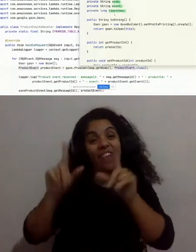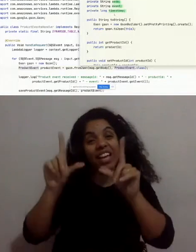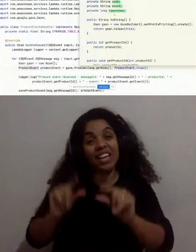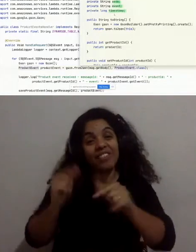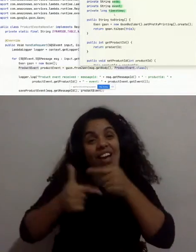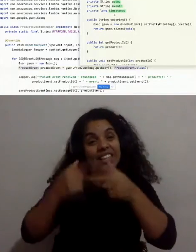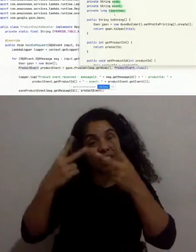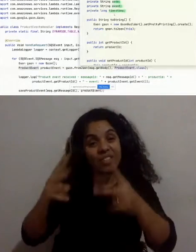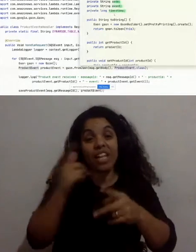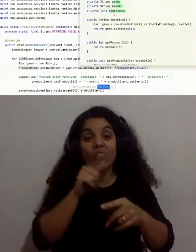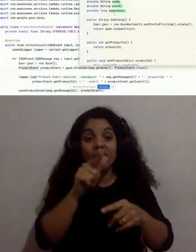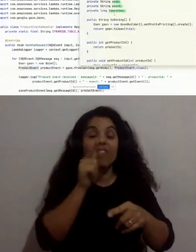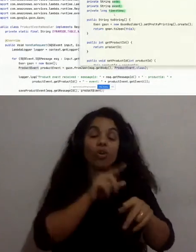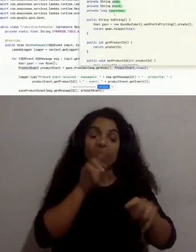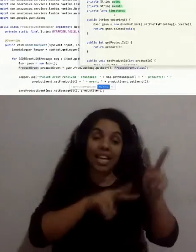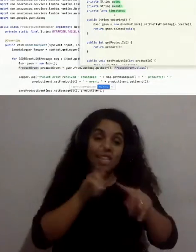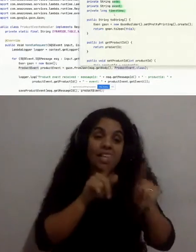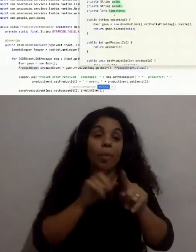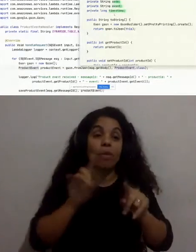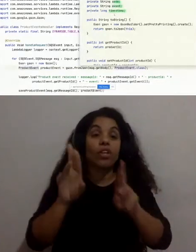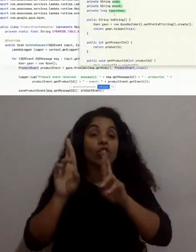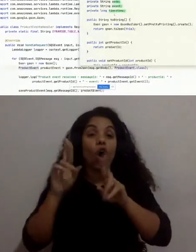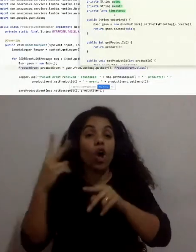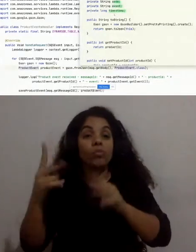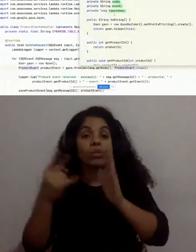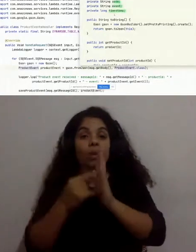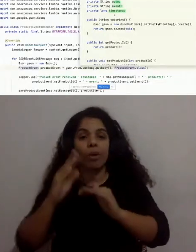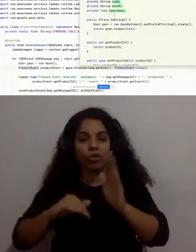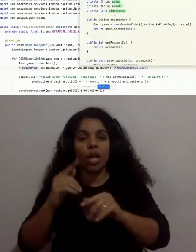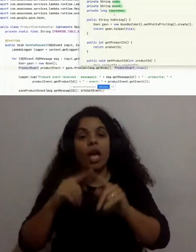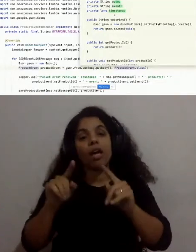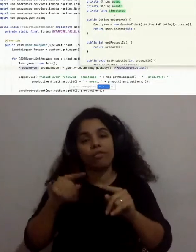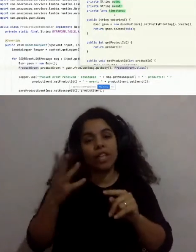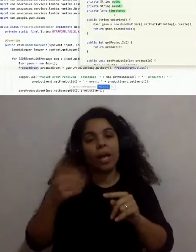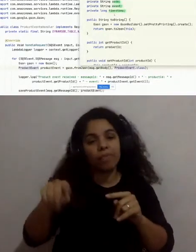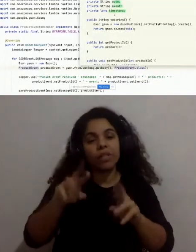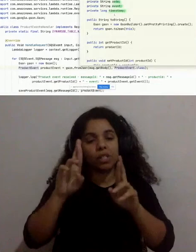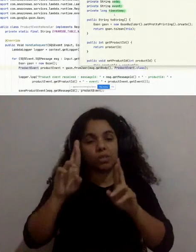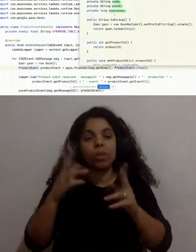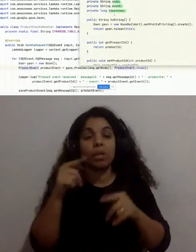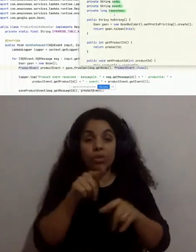isso também. Tá? Não é só ele, não fica só com ele ou com ela essa responsabilidade.